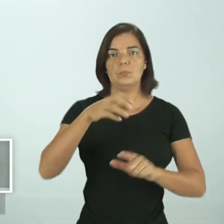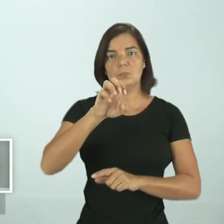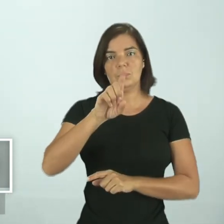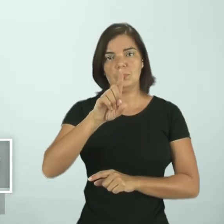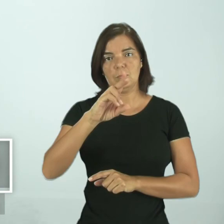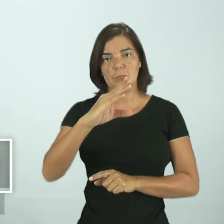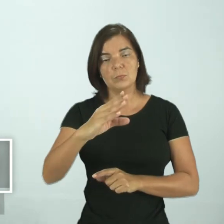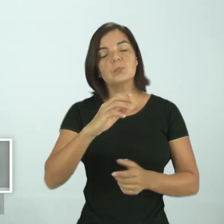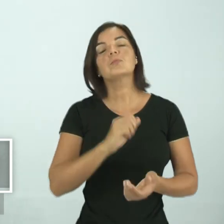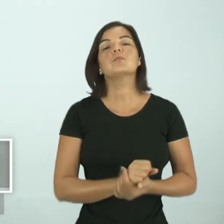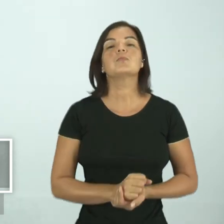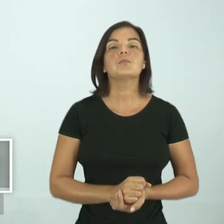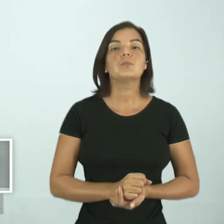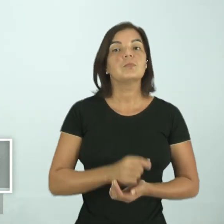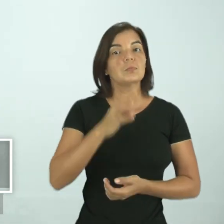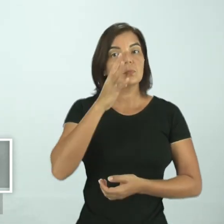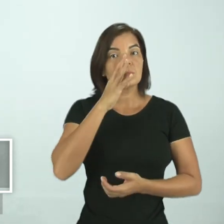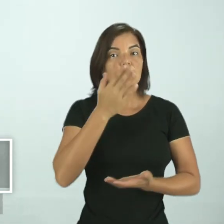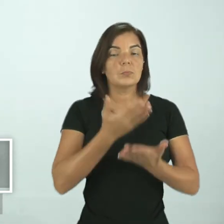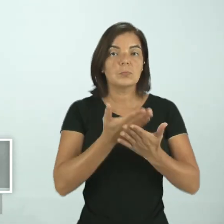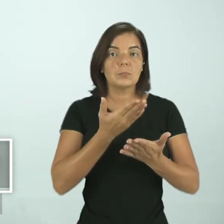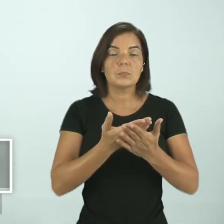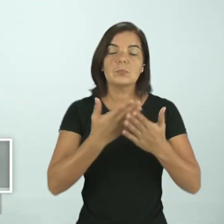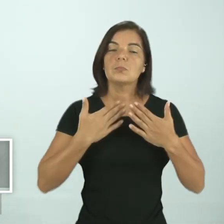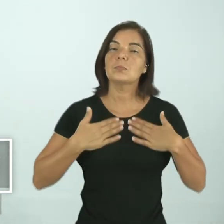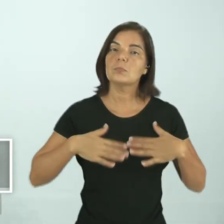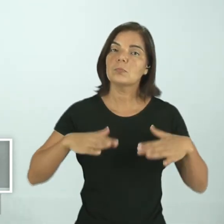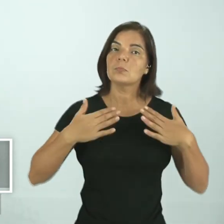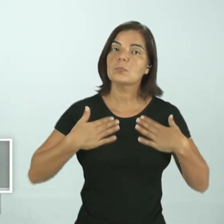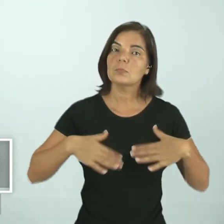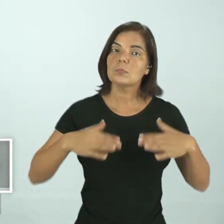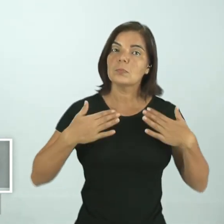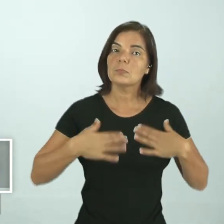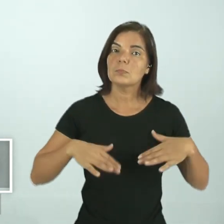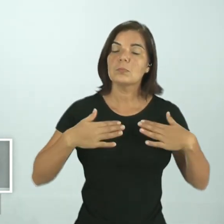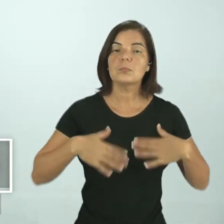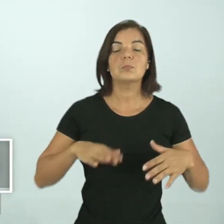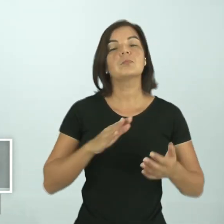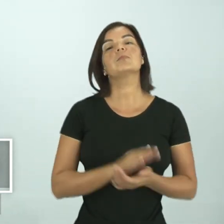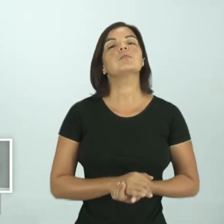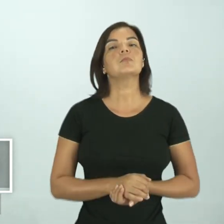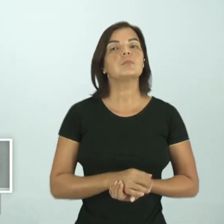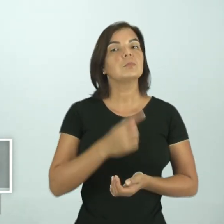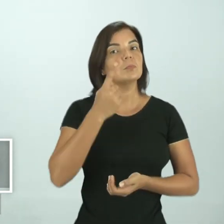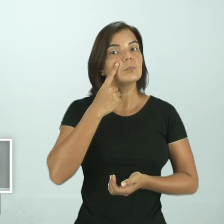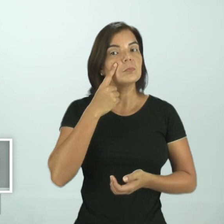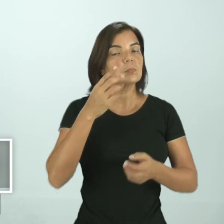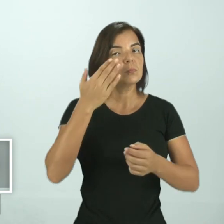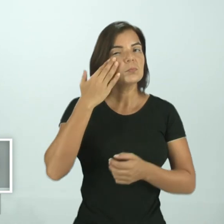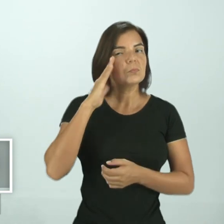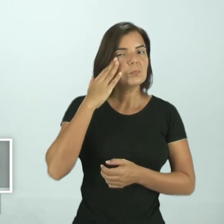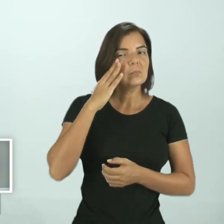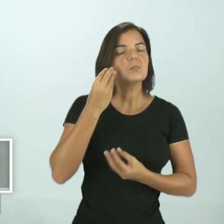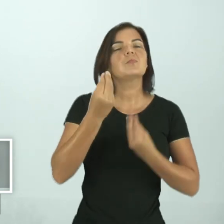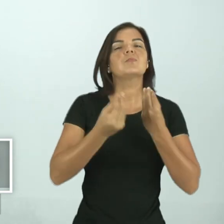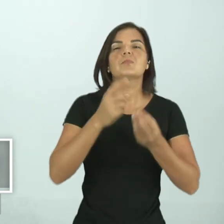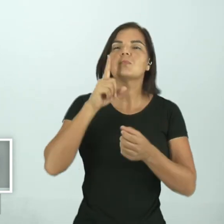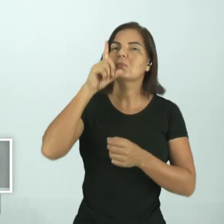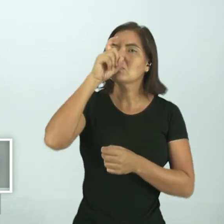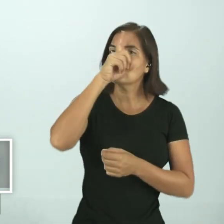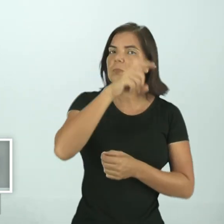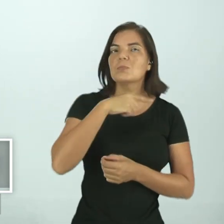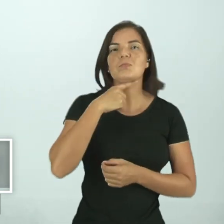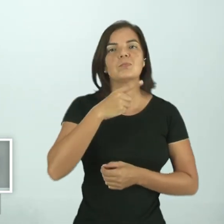da Secretaria, assistam essas videoaulas bem devagarinho, bem netamente, pausando para você perceber quais são as suas dificuldades,